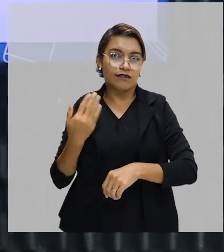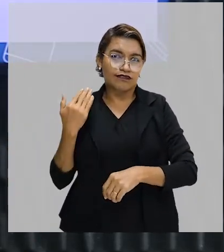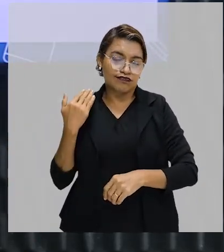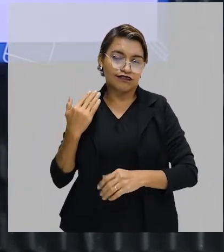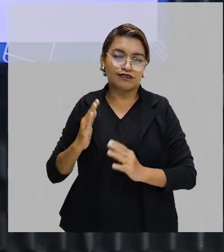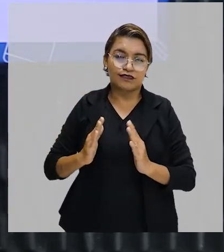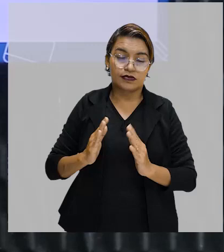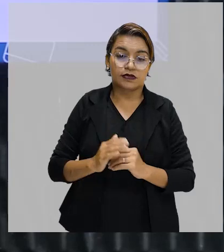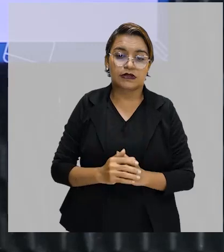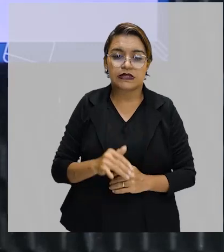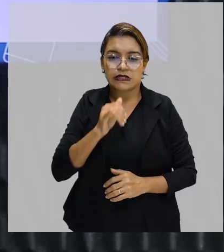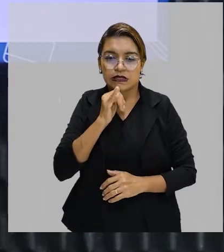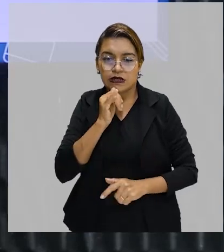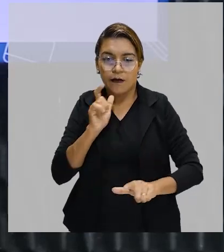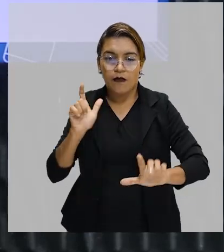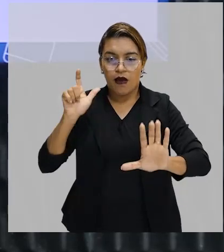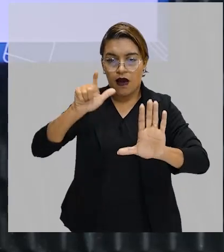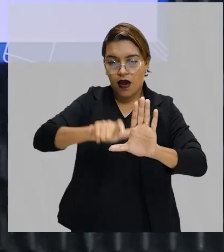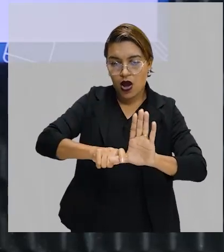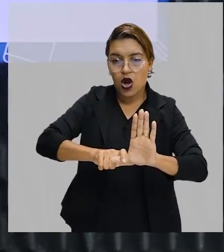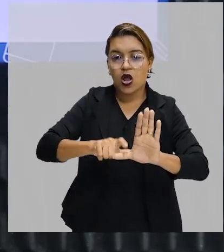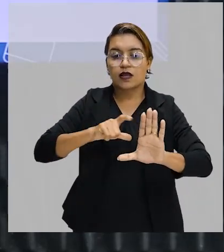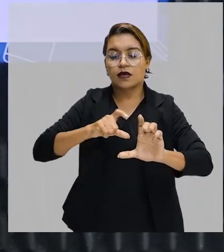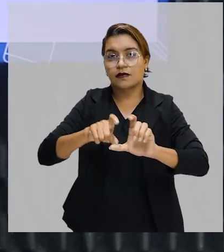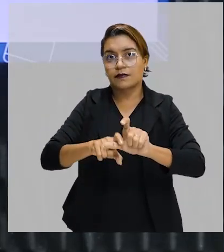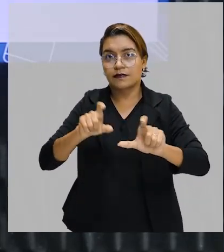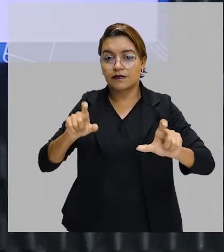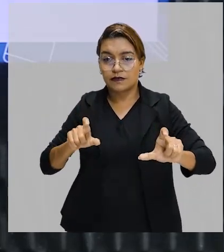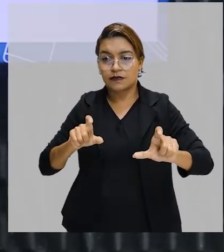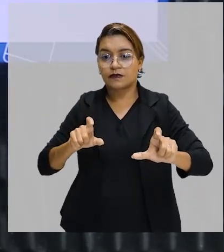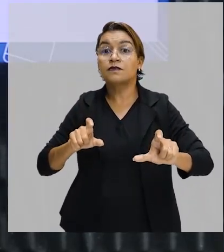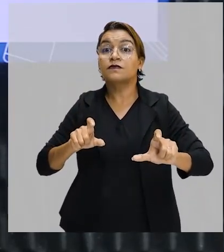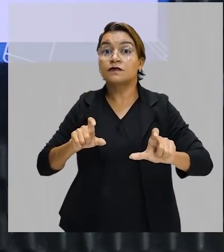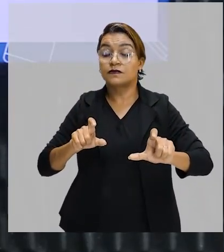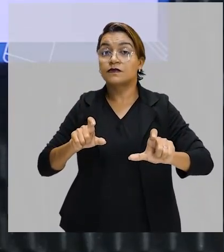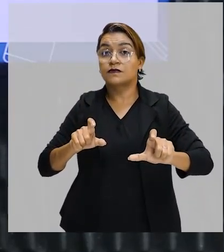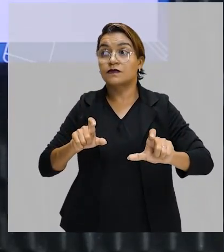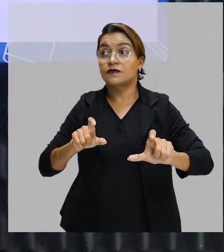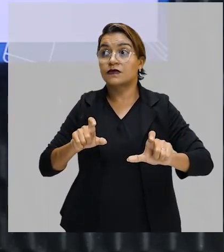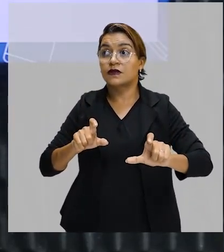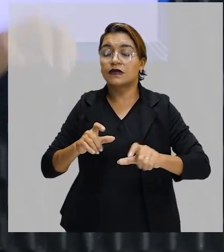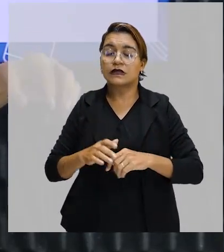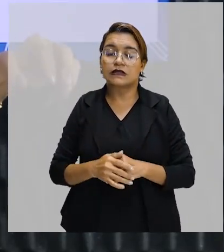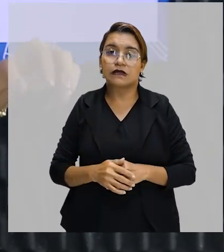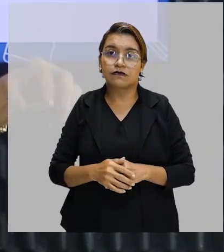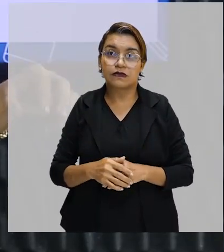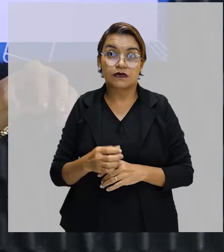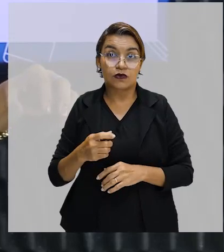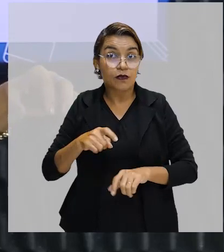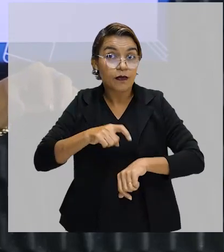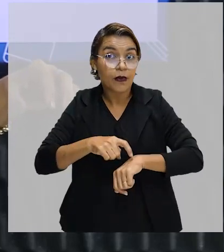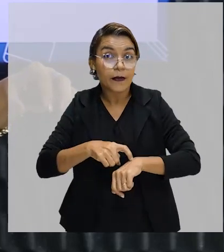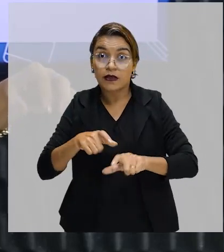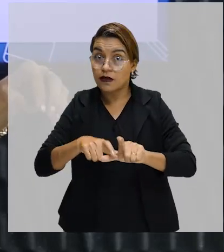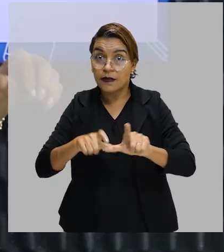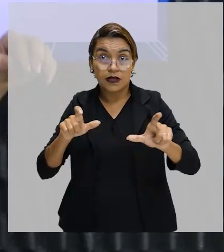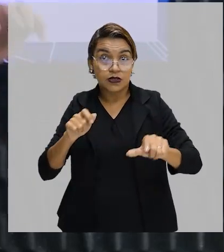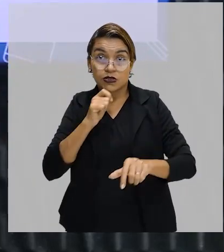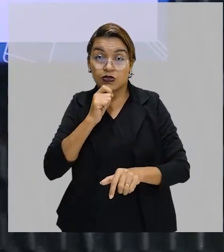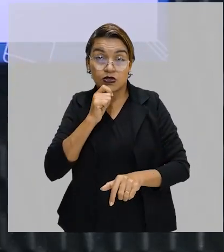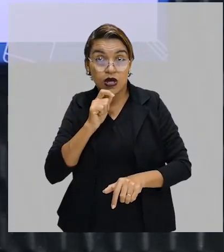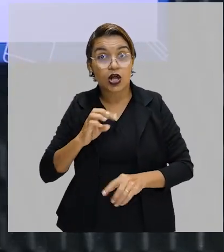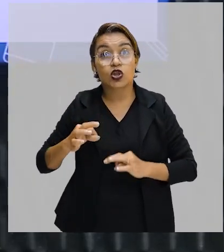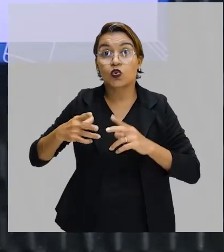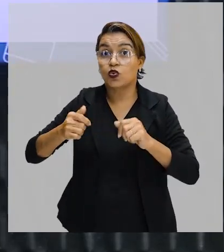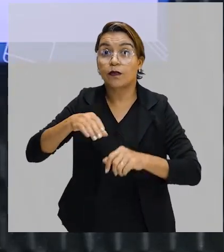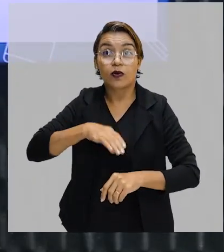1900 a independência em 1975 então enquanto não era independente era tudo que Regi em Portugal certo então